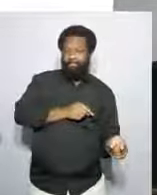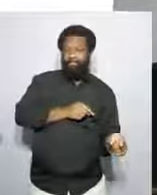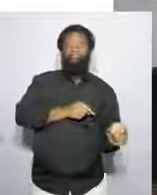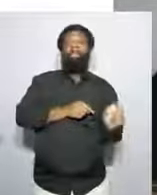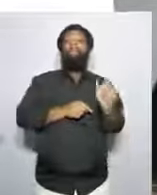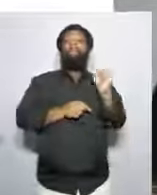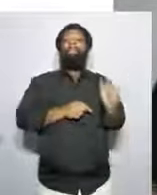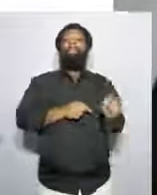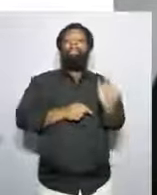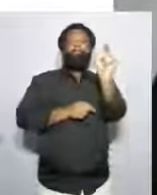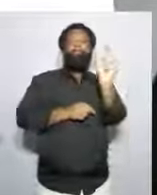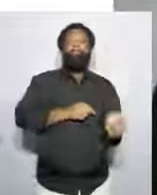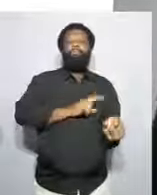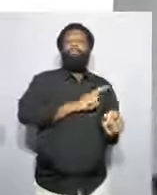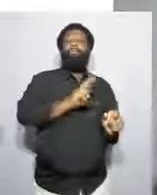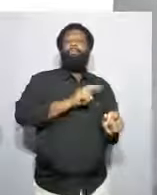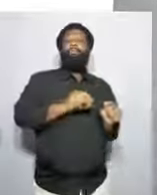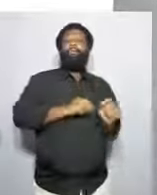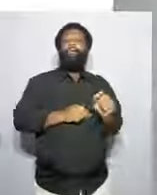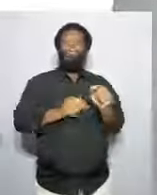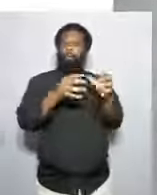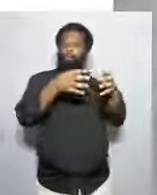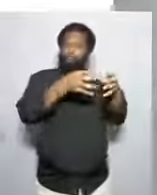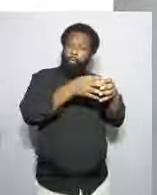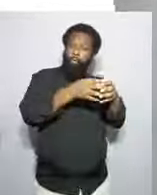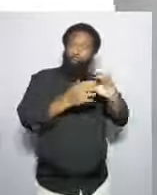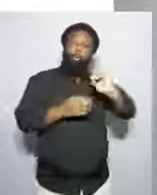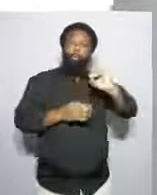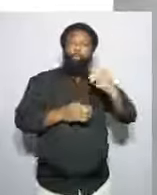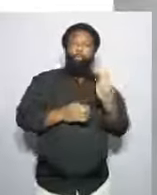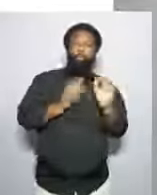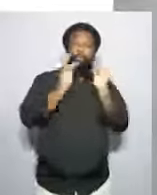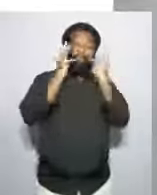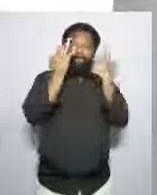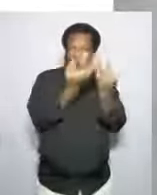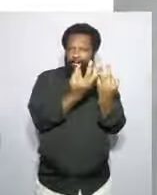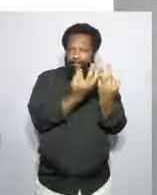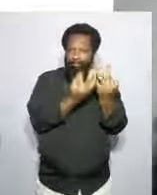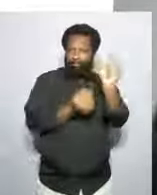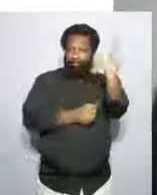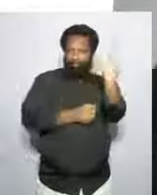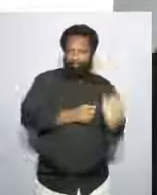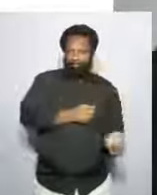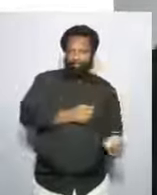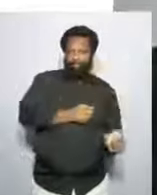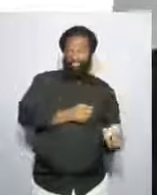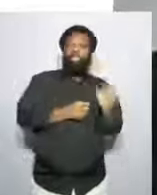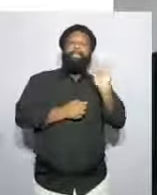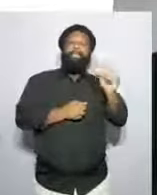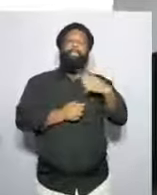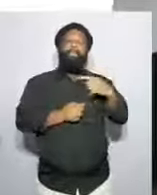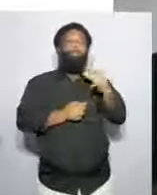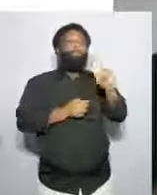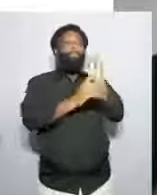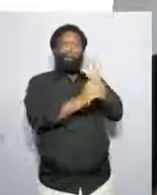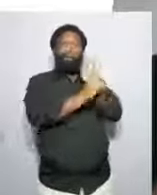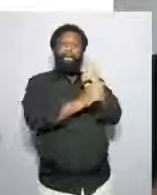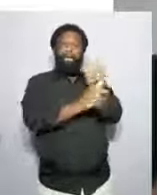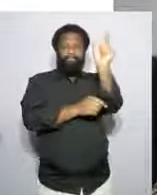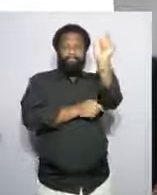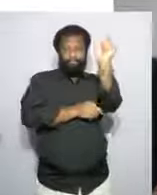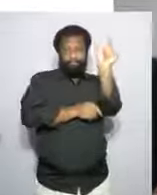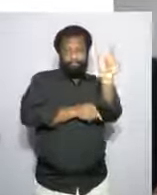vertical. As linhas da vertical são conhecidas como grupos ou família. Quando a gente quer se referir a essas